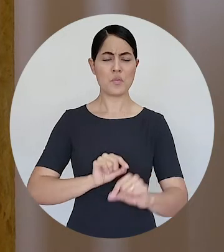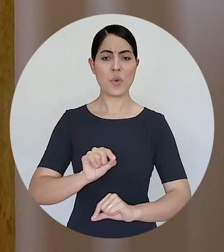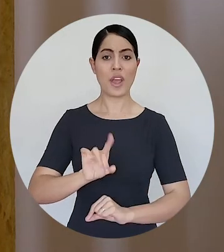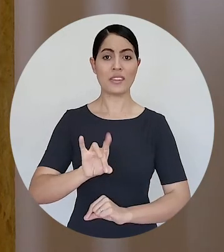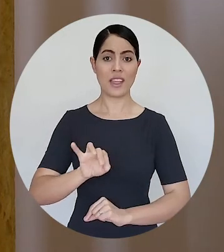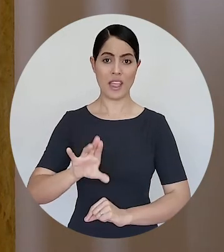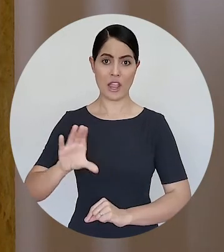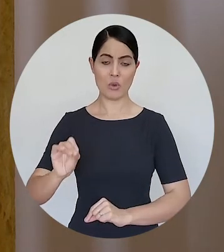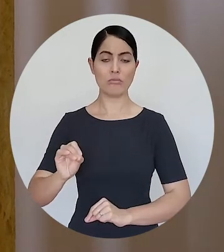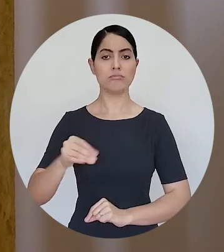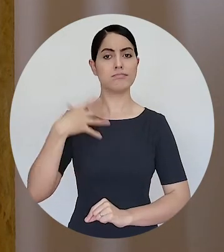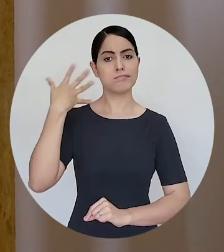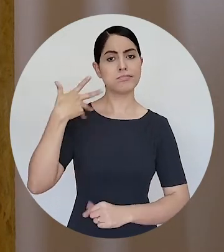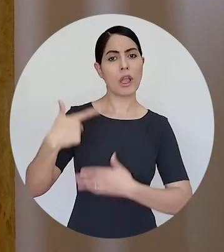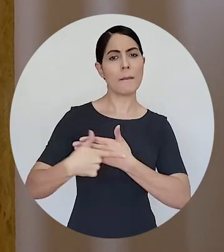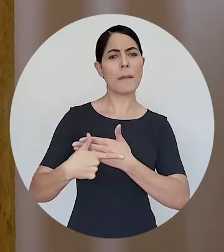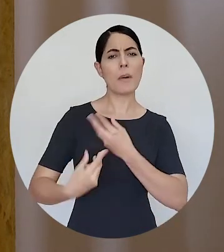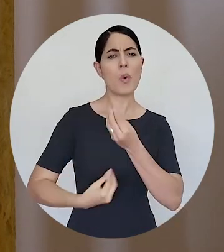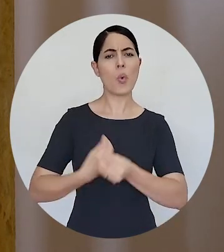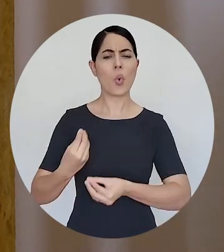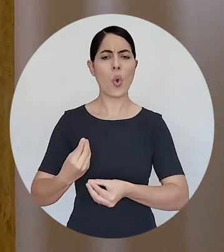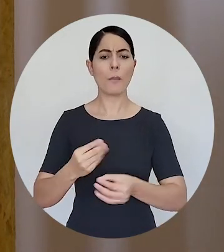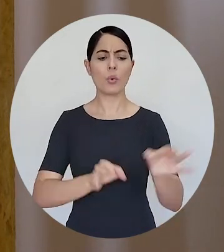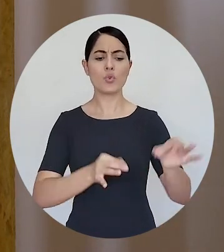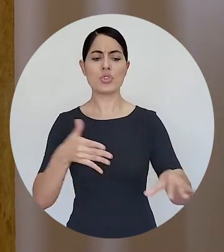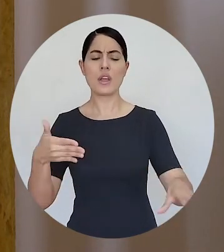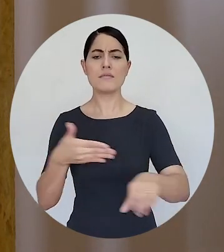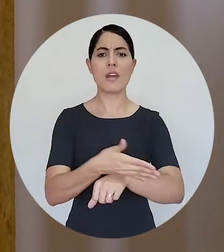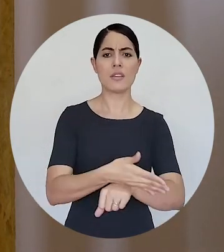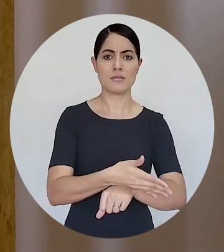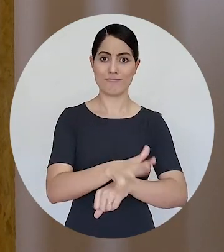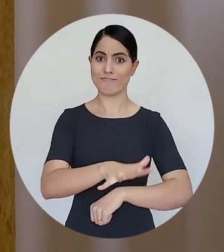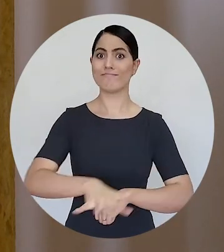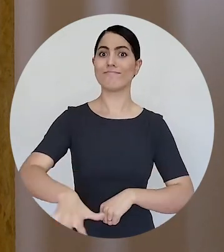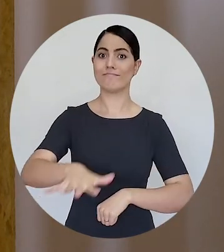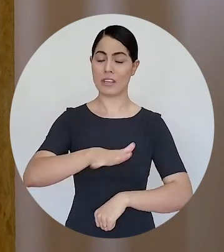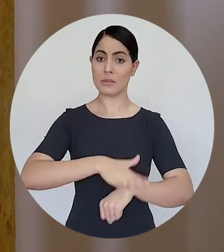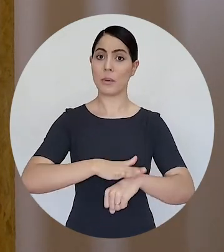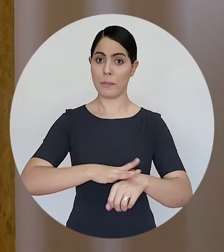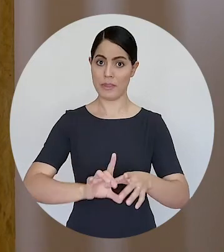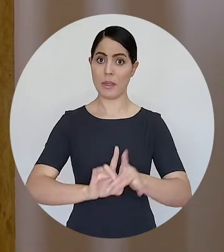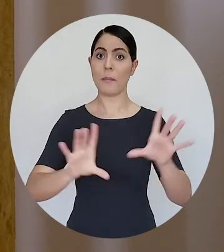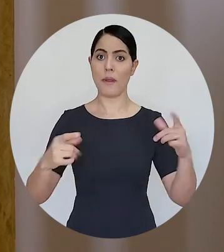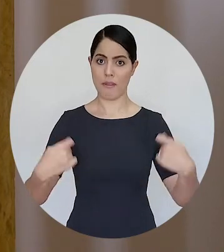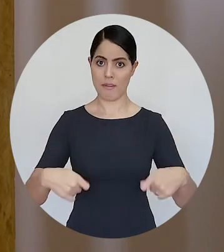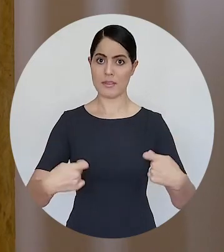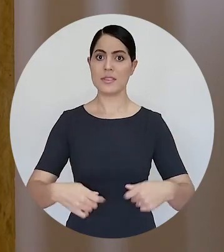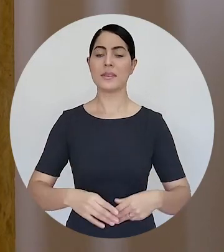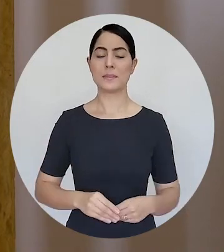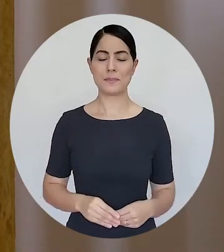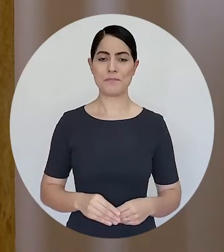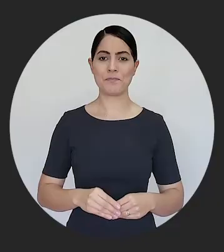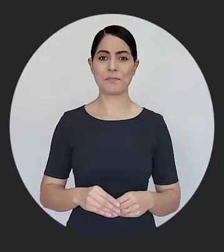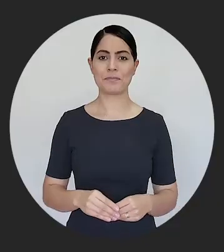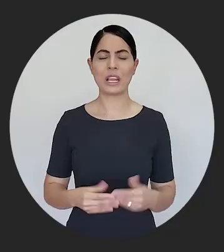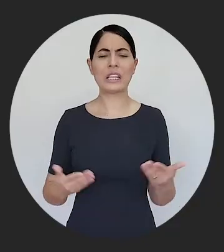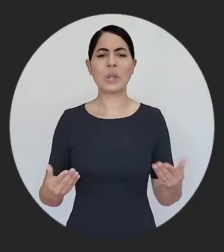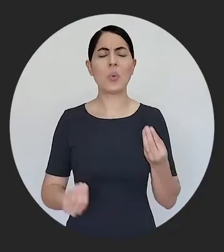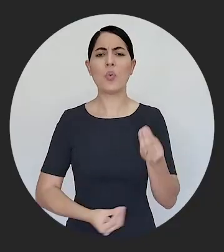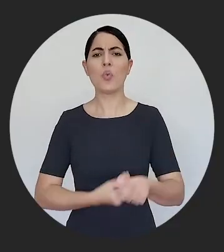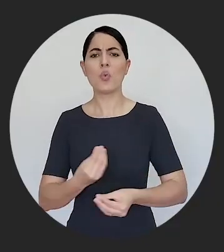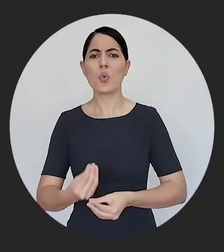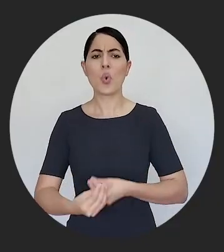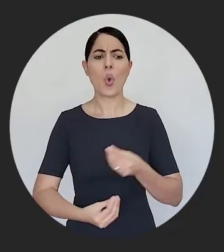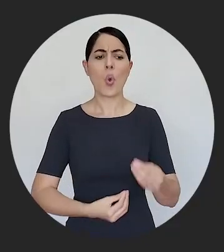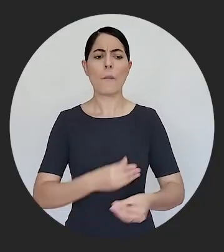Júnior, tratou do papel da advocacia na garantia do acesso à justiça em um cenário democrático. O